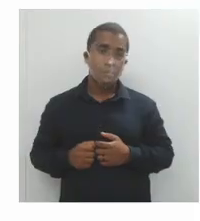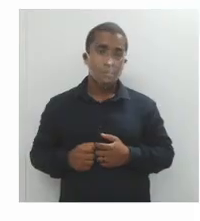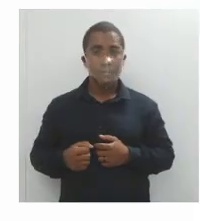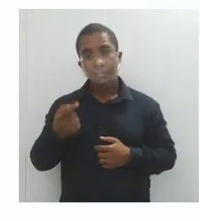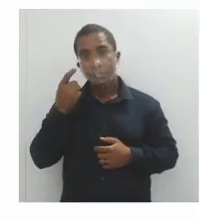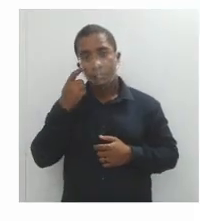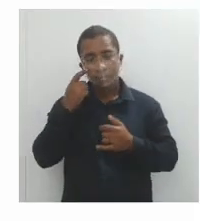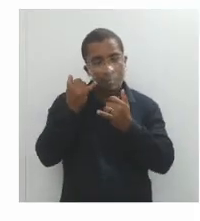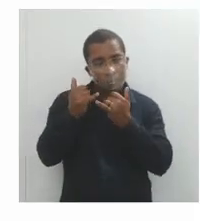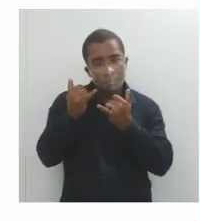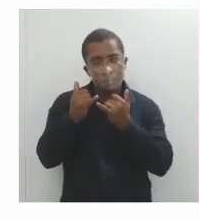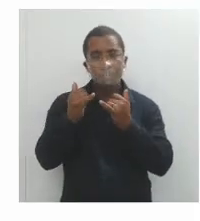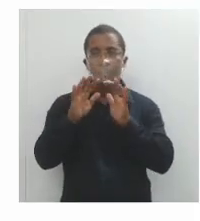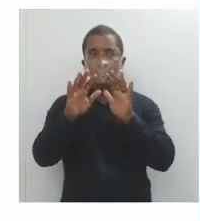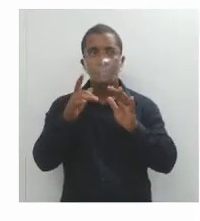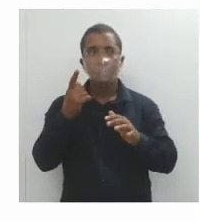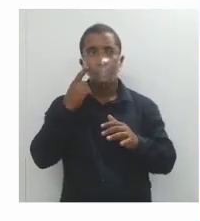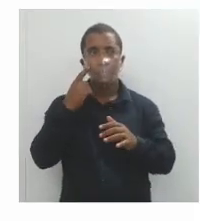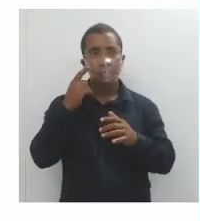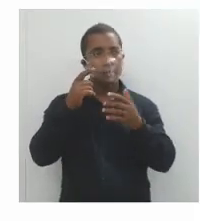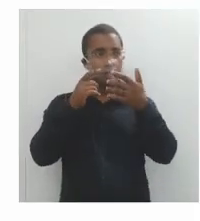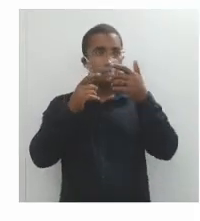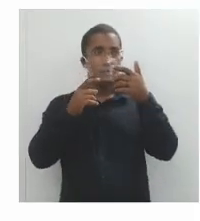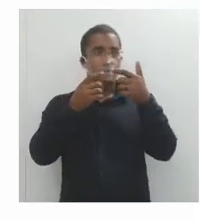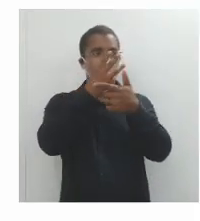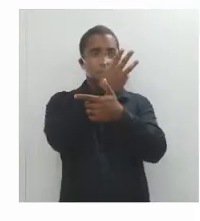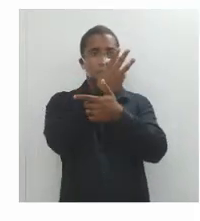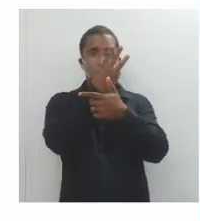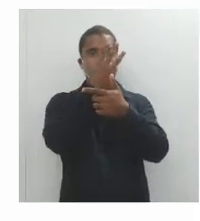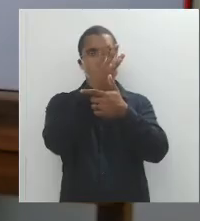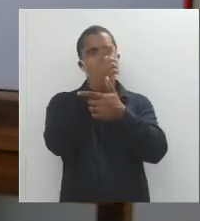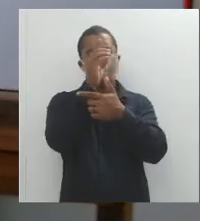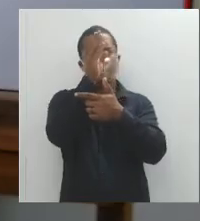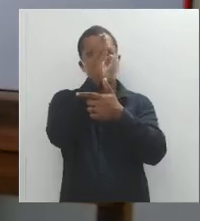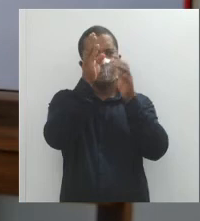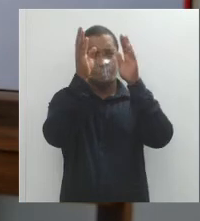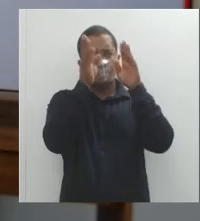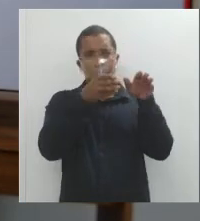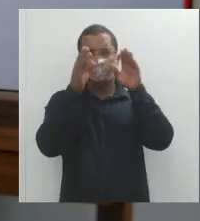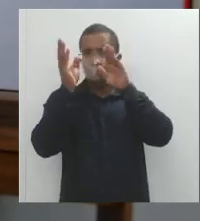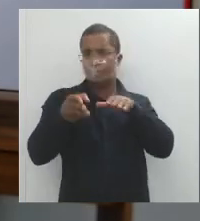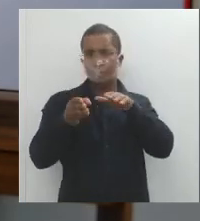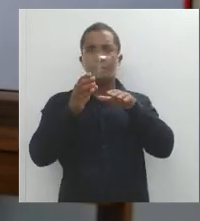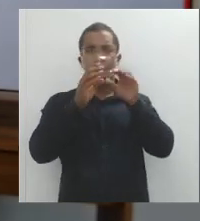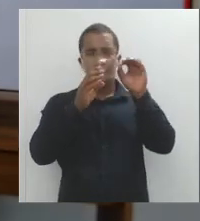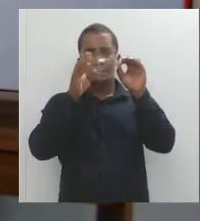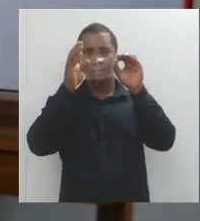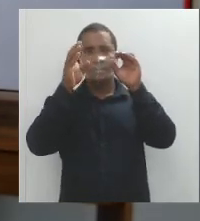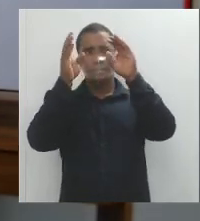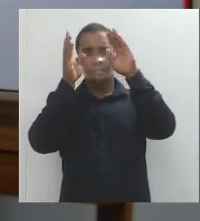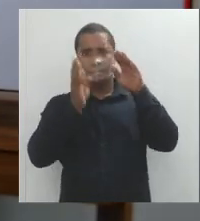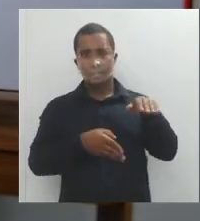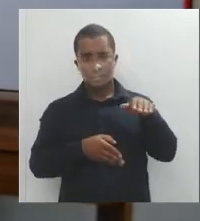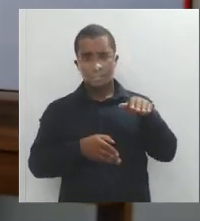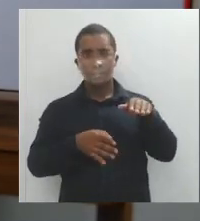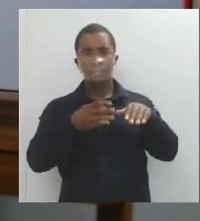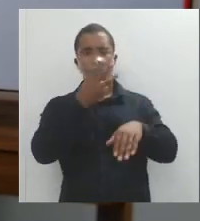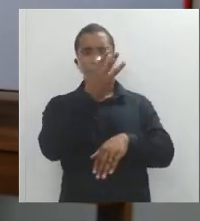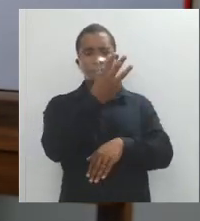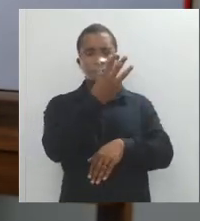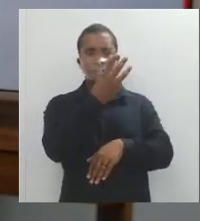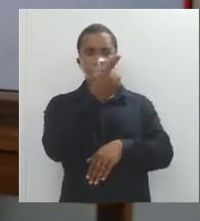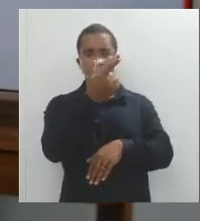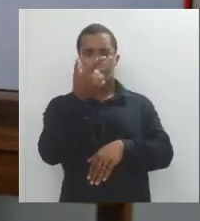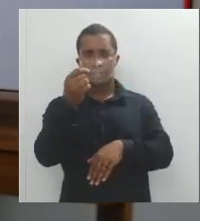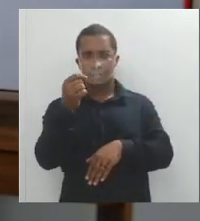Ó? Eu vou cortar logo um zero daqui com um zero daqui, ó. 320 por 11. Se eu colocar 30